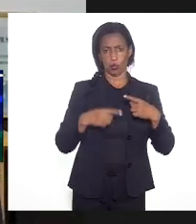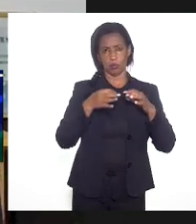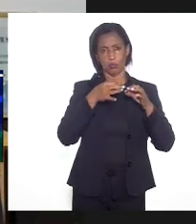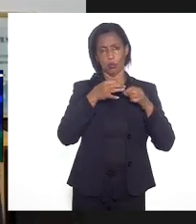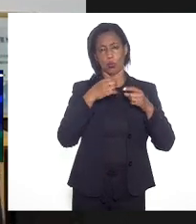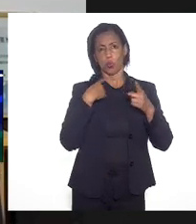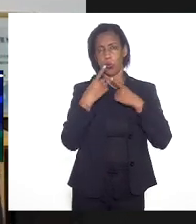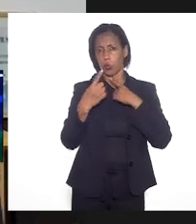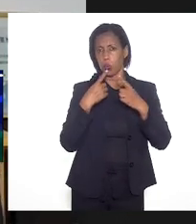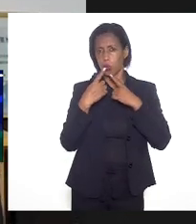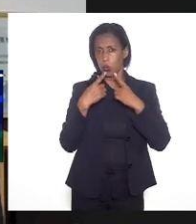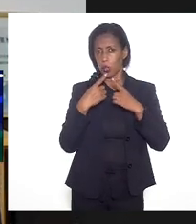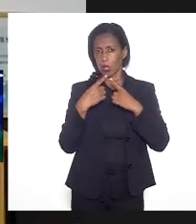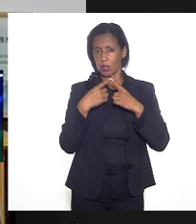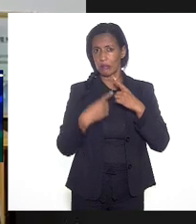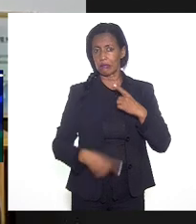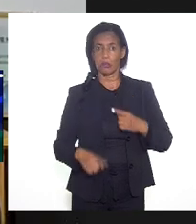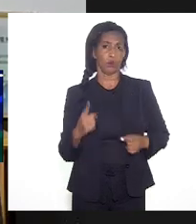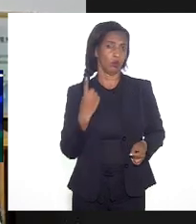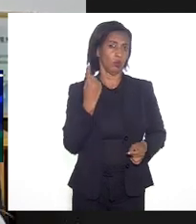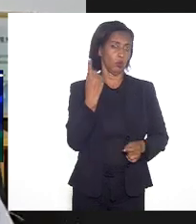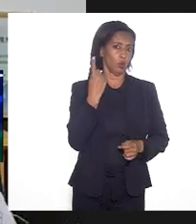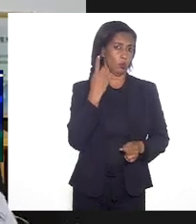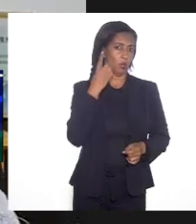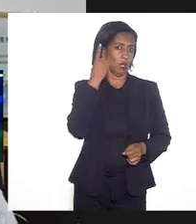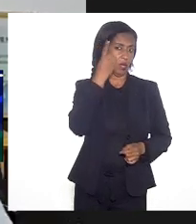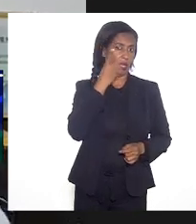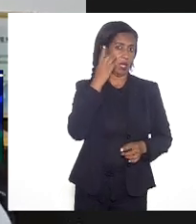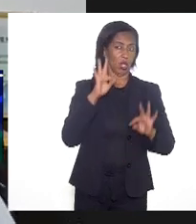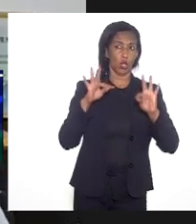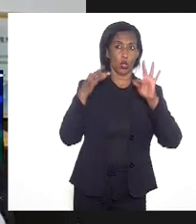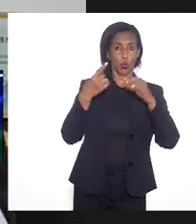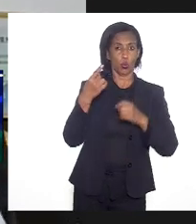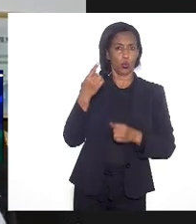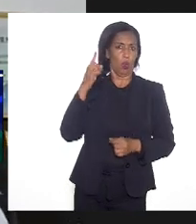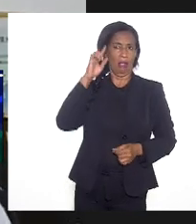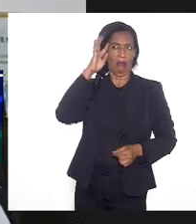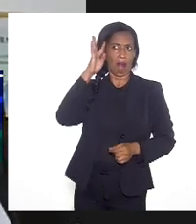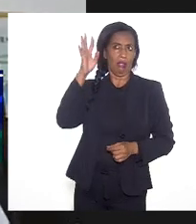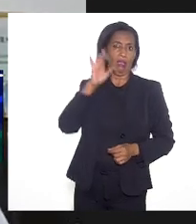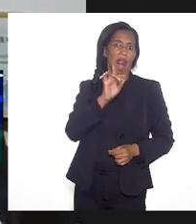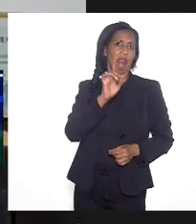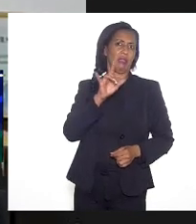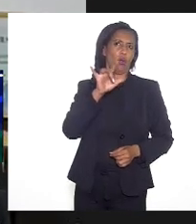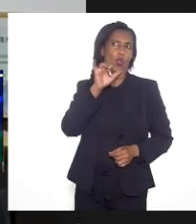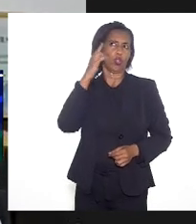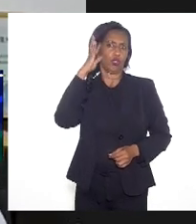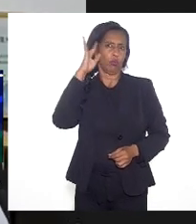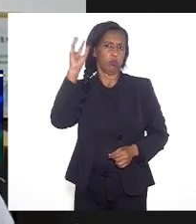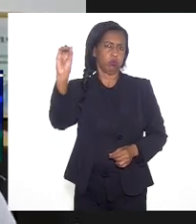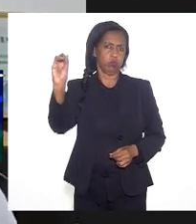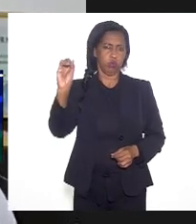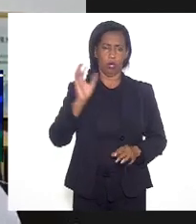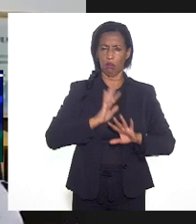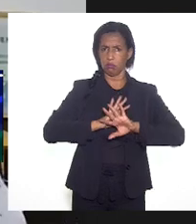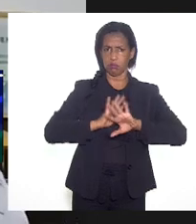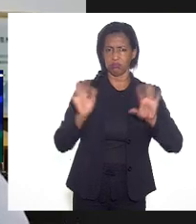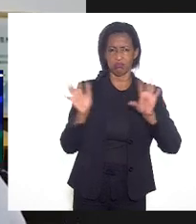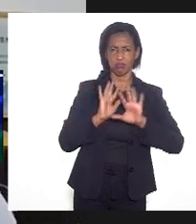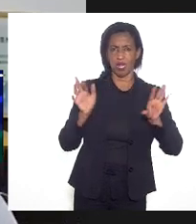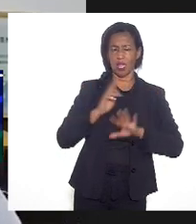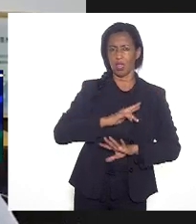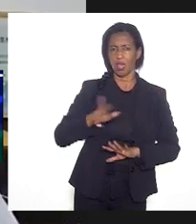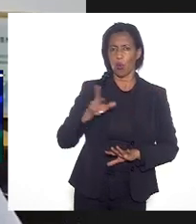que foi feito por uma deputada dizendo que tudo é ideologia. Não, não é. O conservadorismo não é uma ideologia,